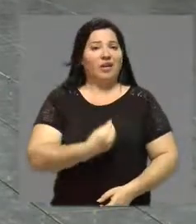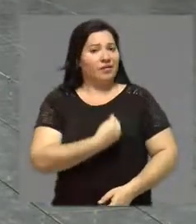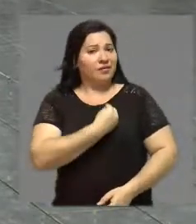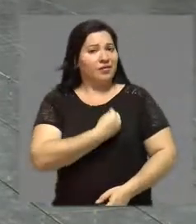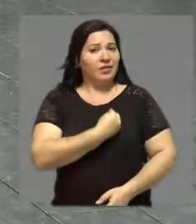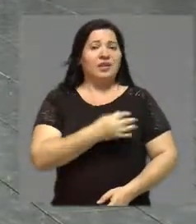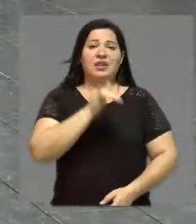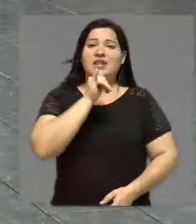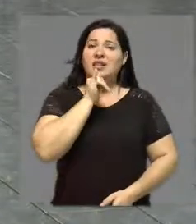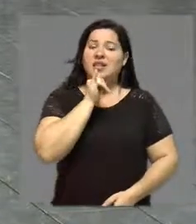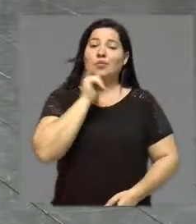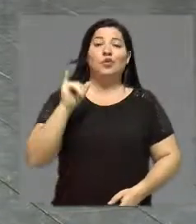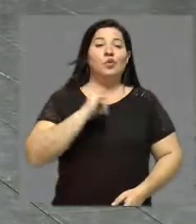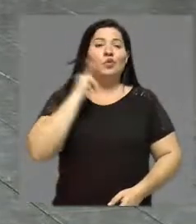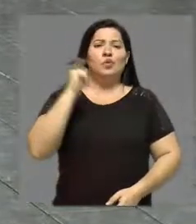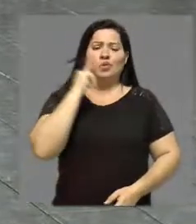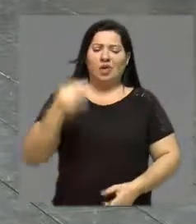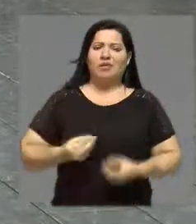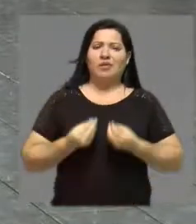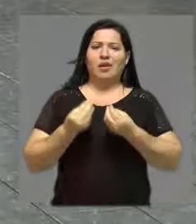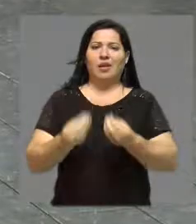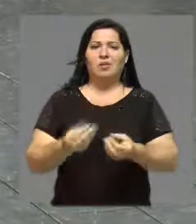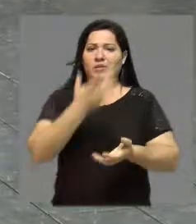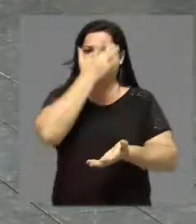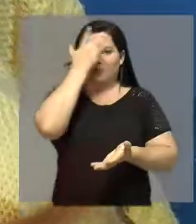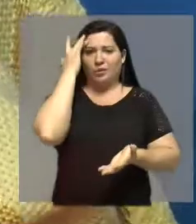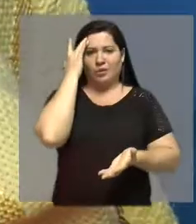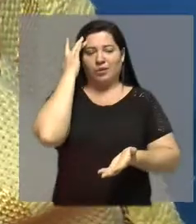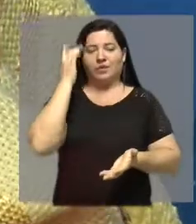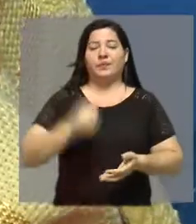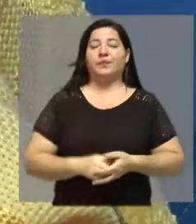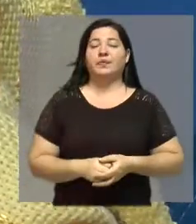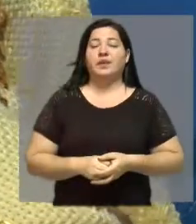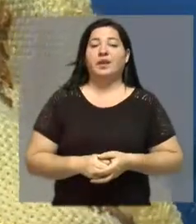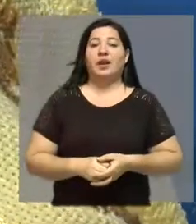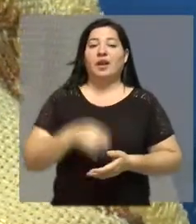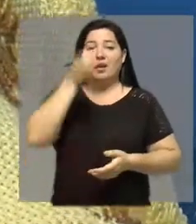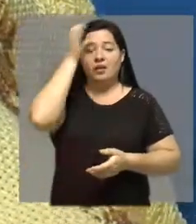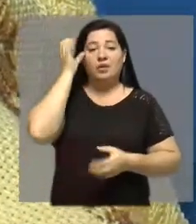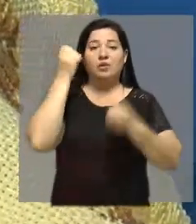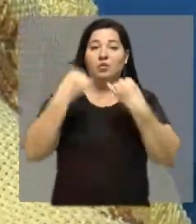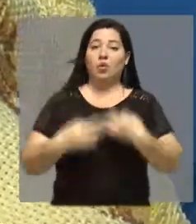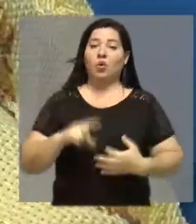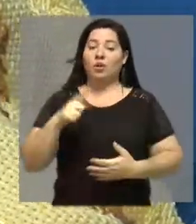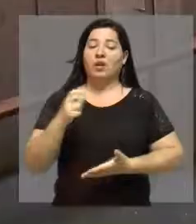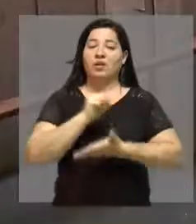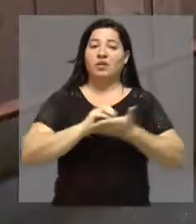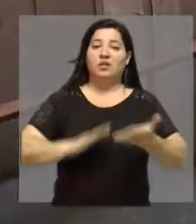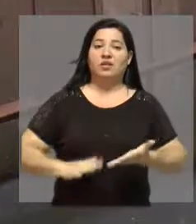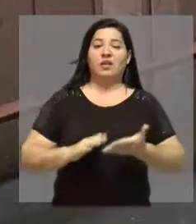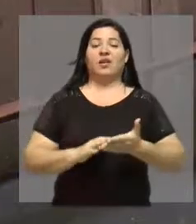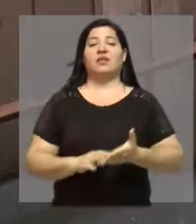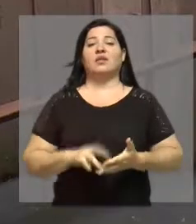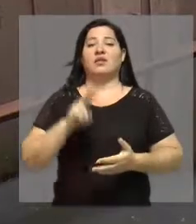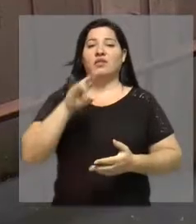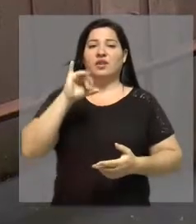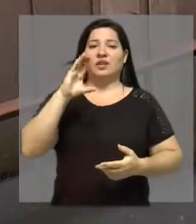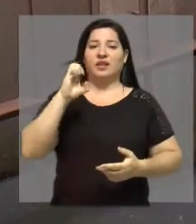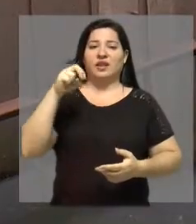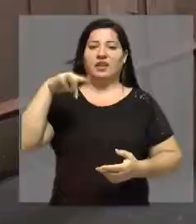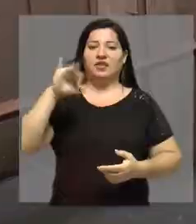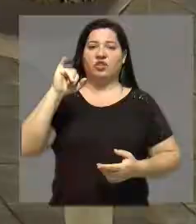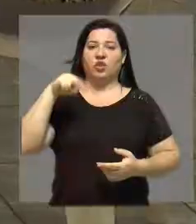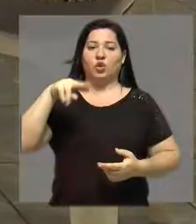passando então esse exemplo tão importante de se doar para o próximo. Caio destacou também outras atividades que os vicentinos realizam